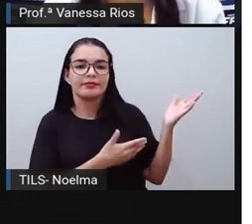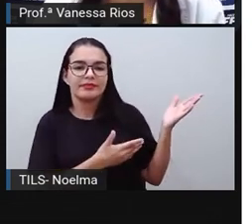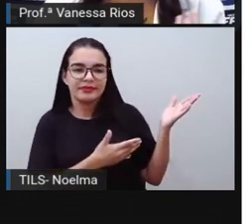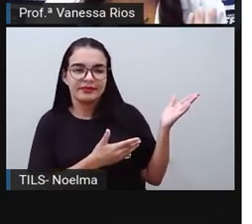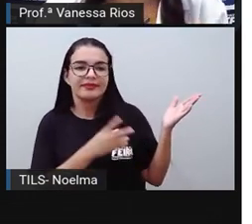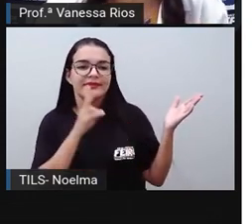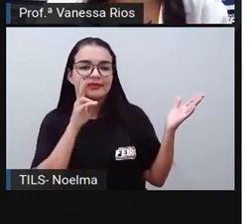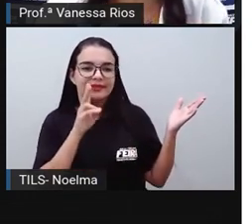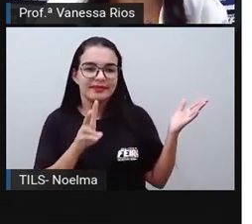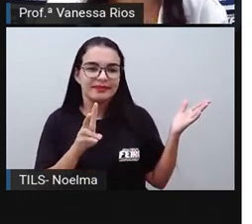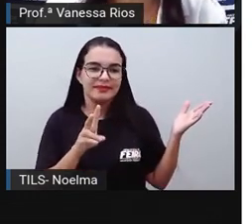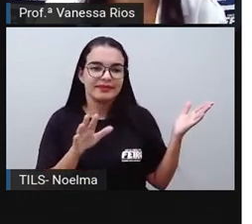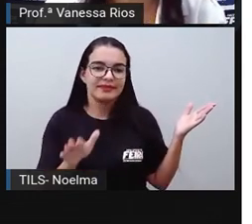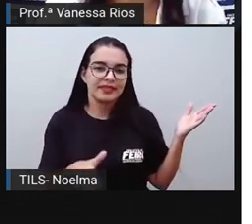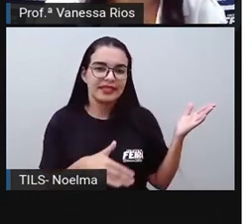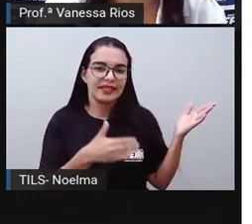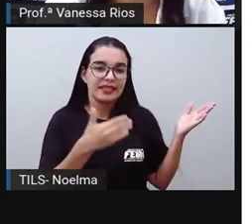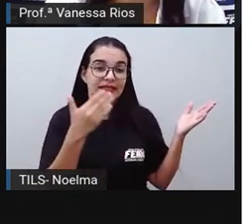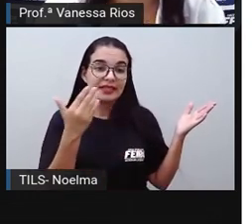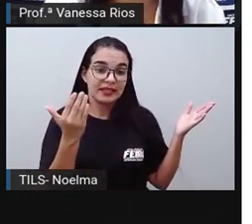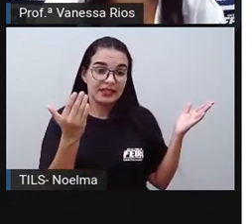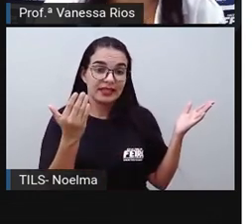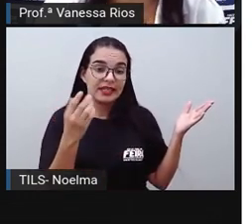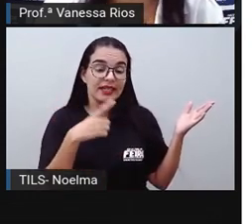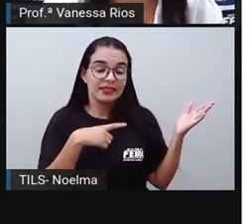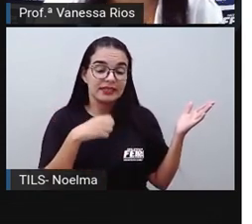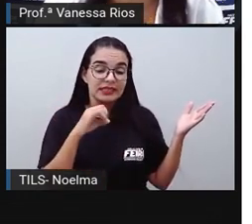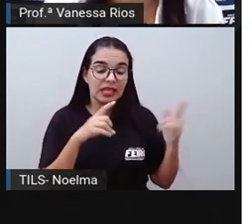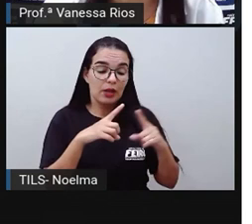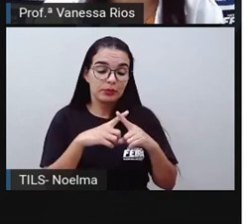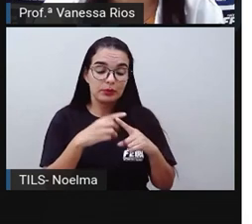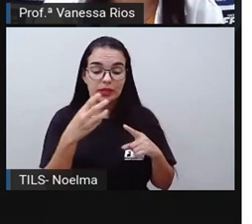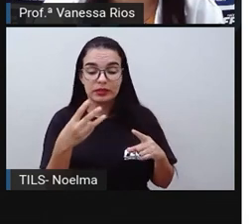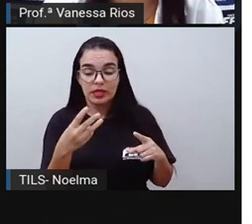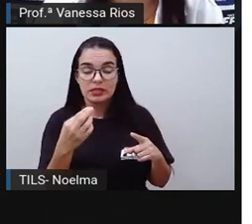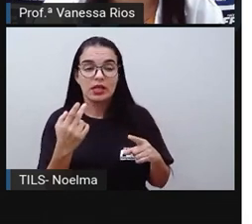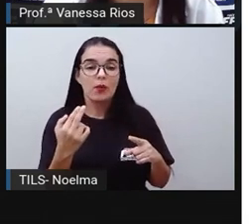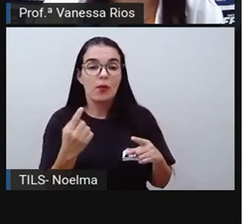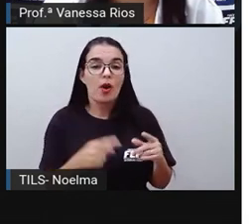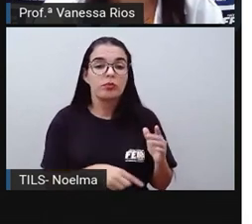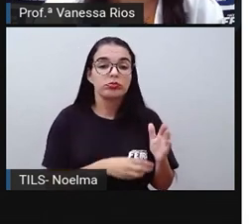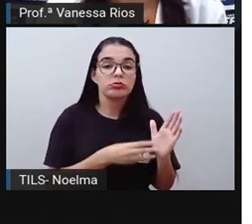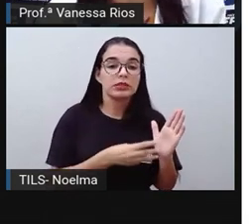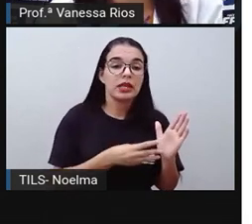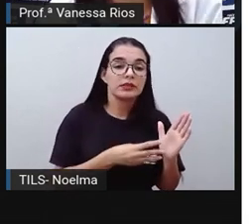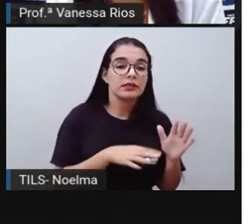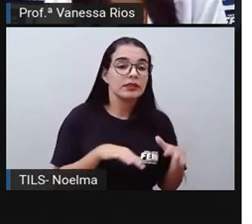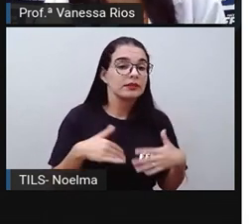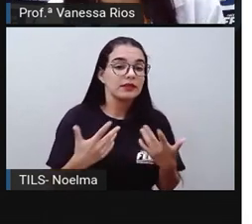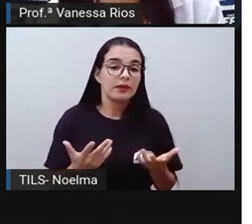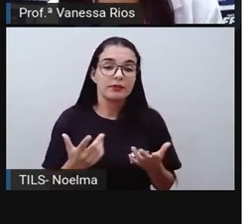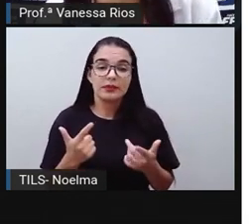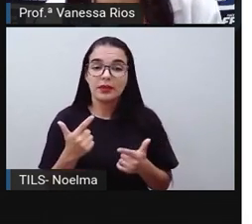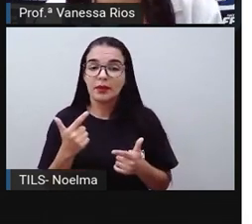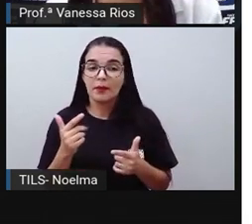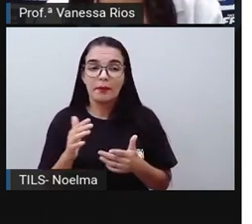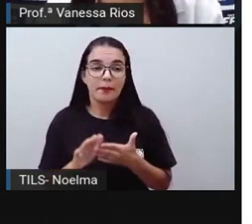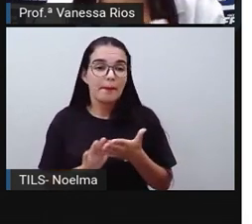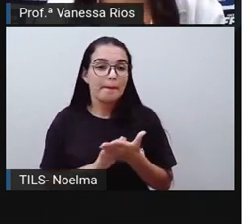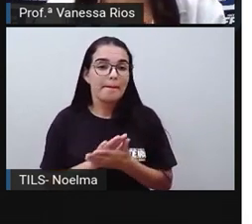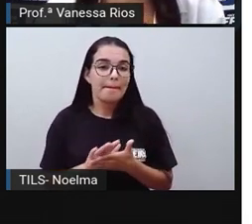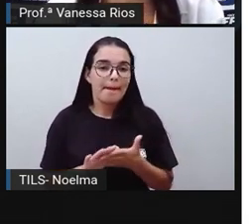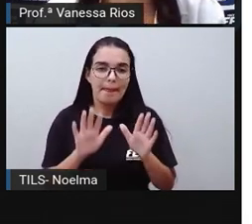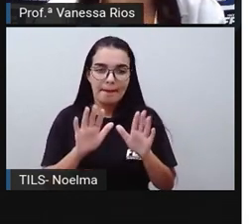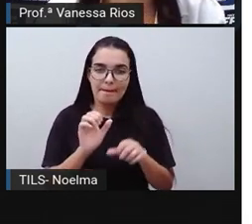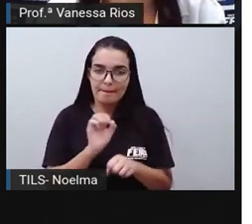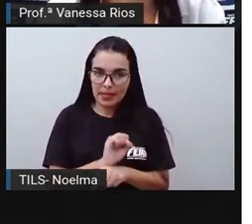agora pensa num número que multiplicado por 3 se aproxima ou seja igual a esse 3 que está aqui. Se não tiver como dividir, então a